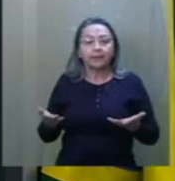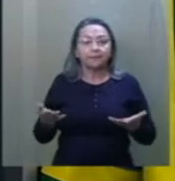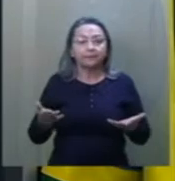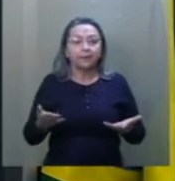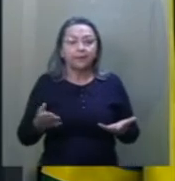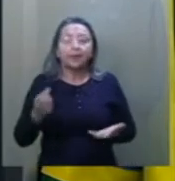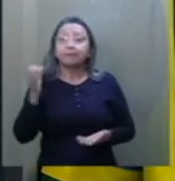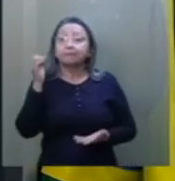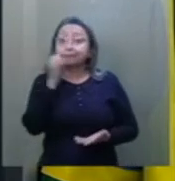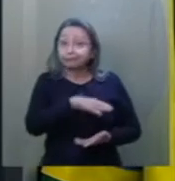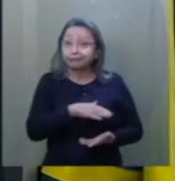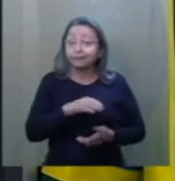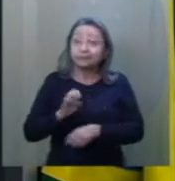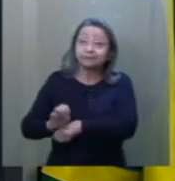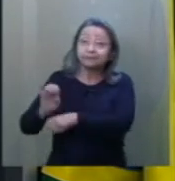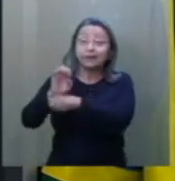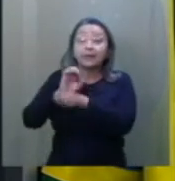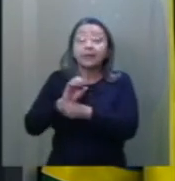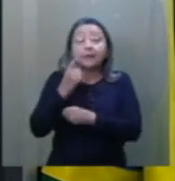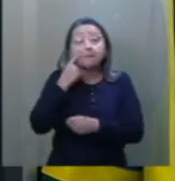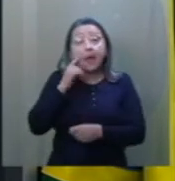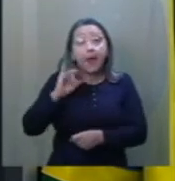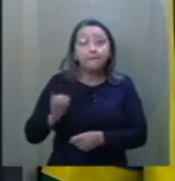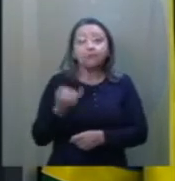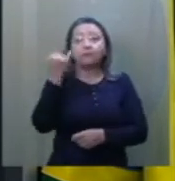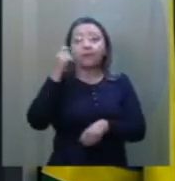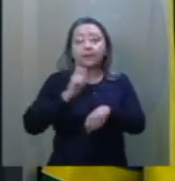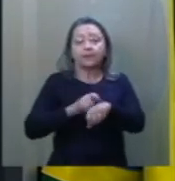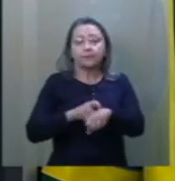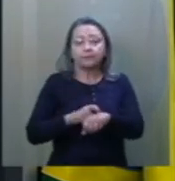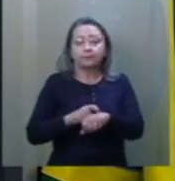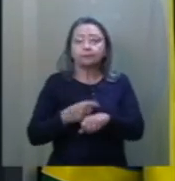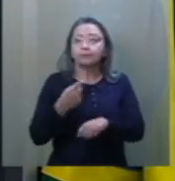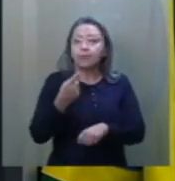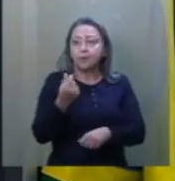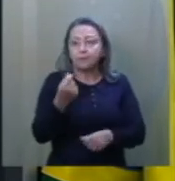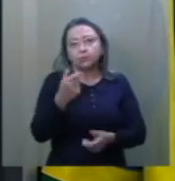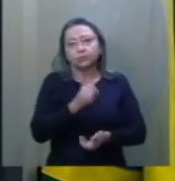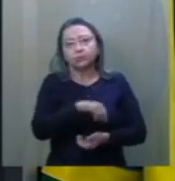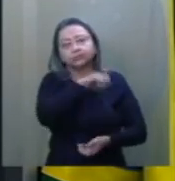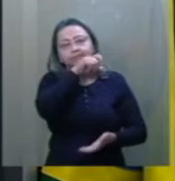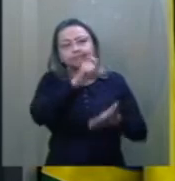dos estados que pesam a mão nos impostos.